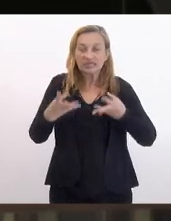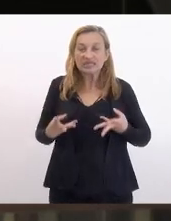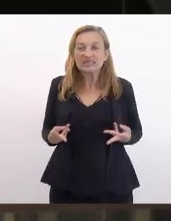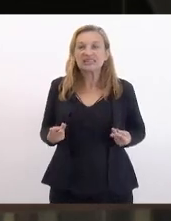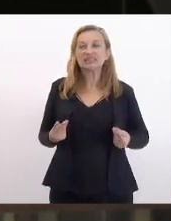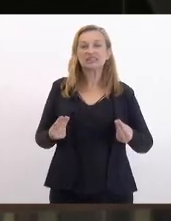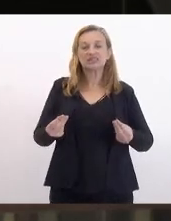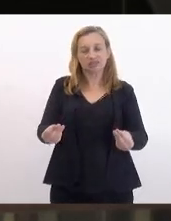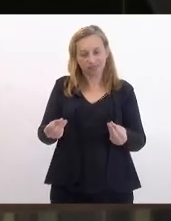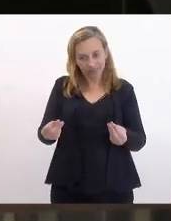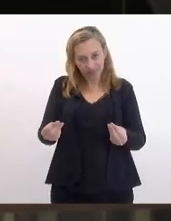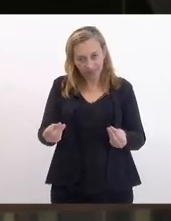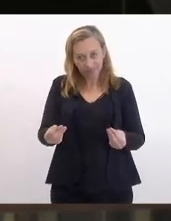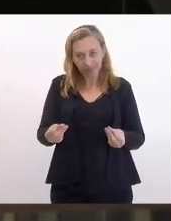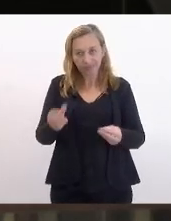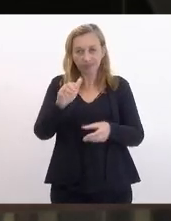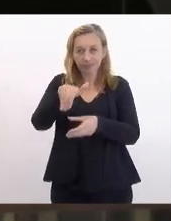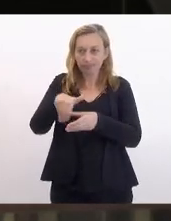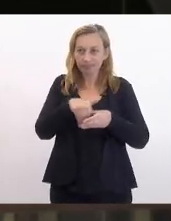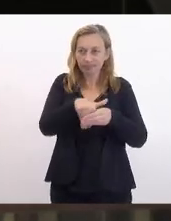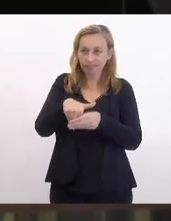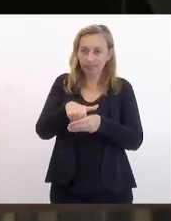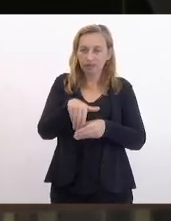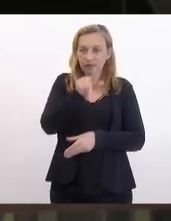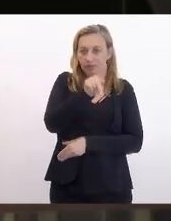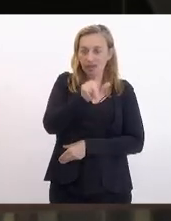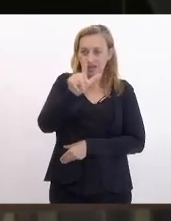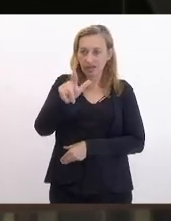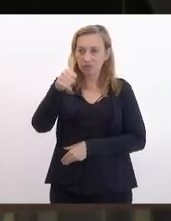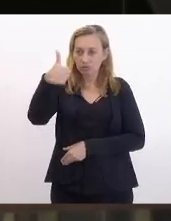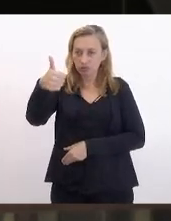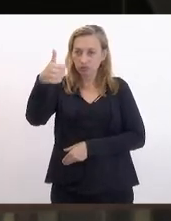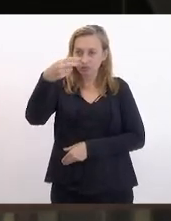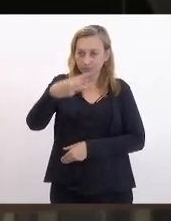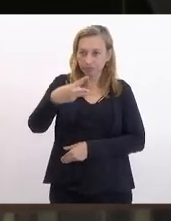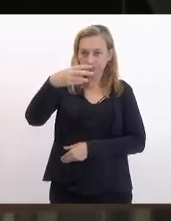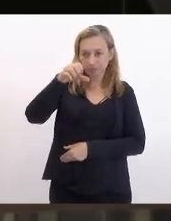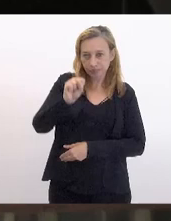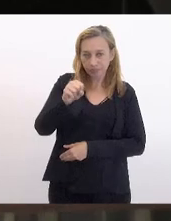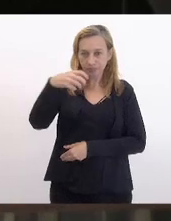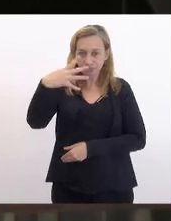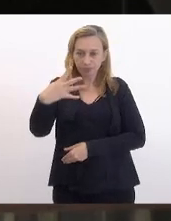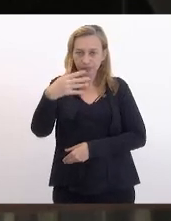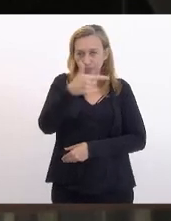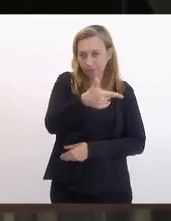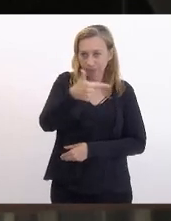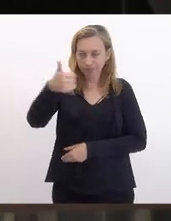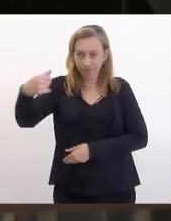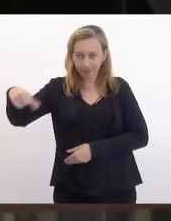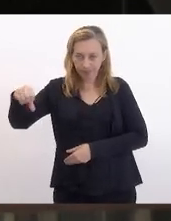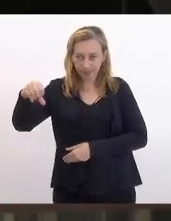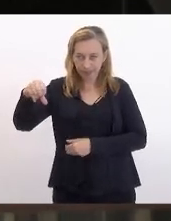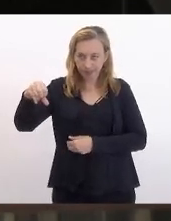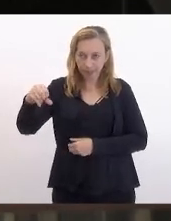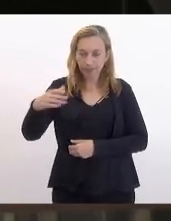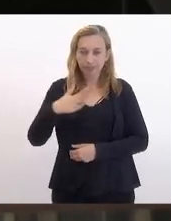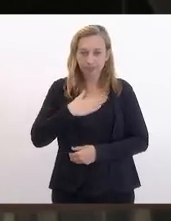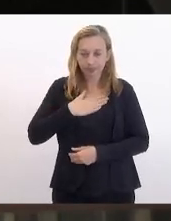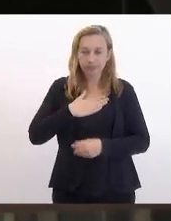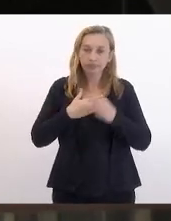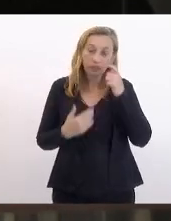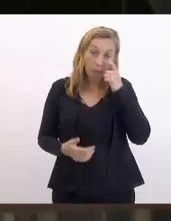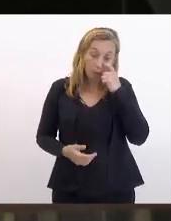sensibilize e votem na pele 1384 de 2019 de minha